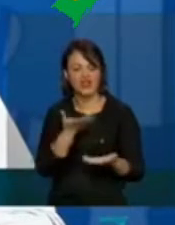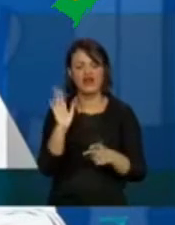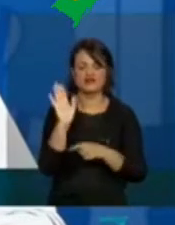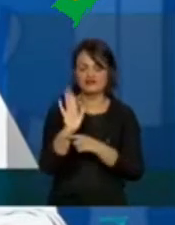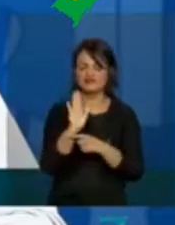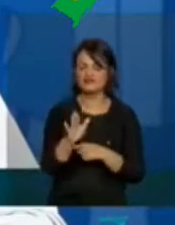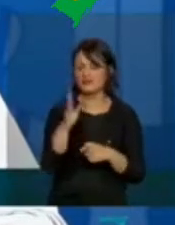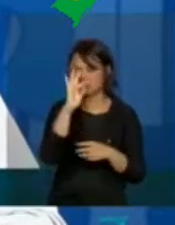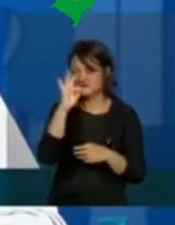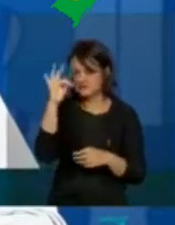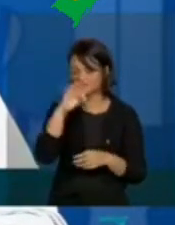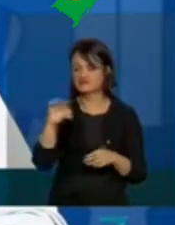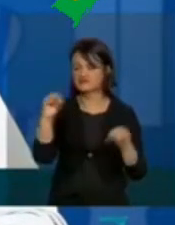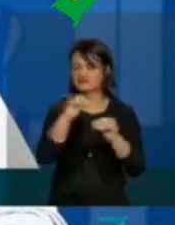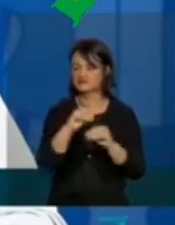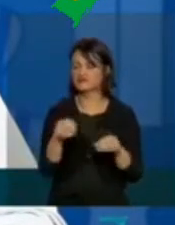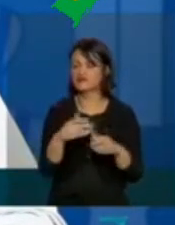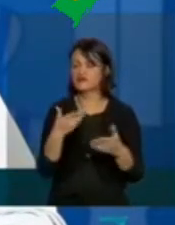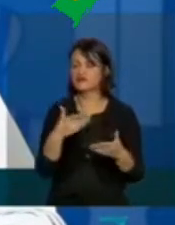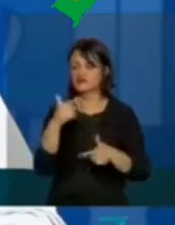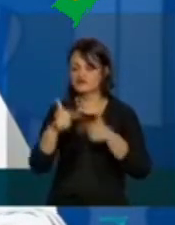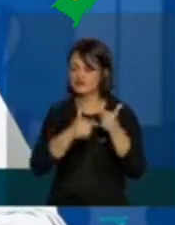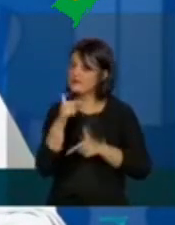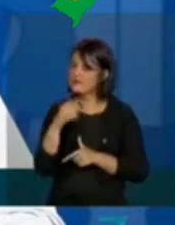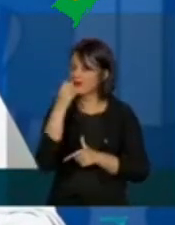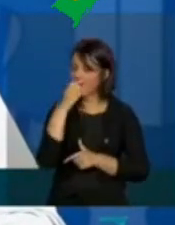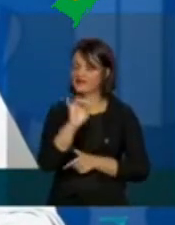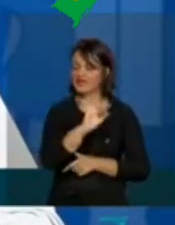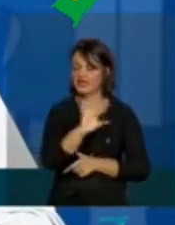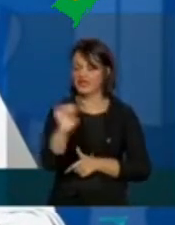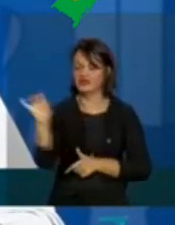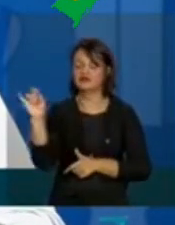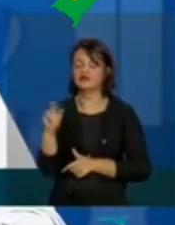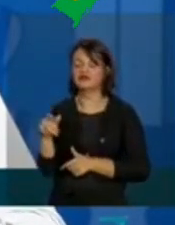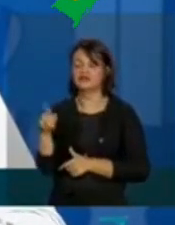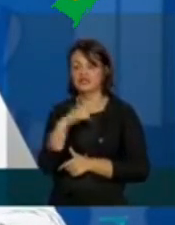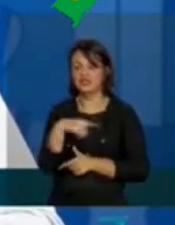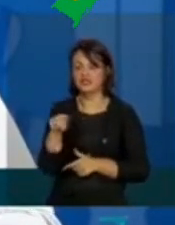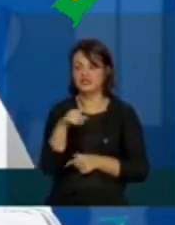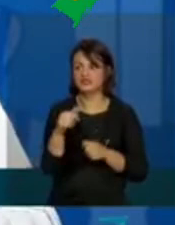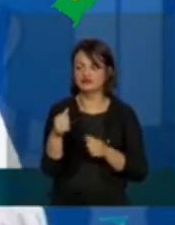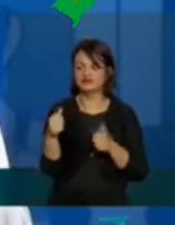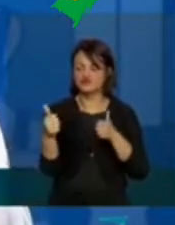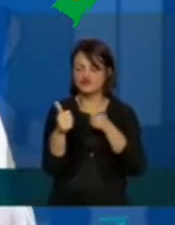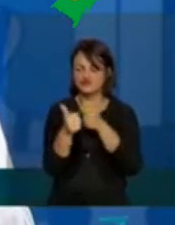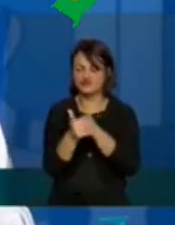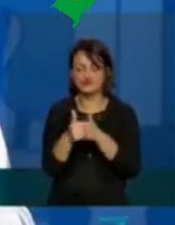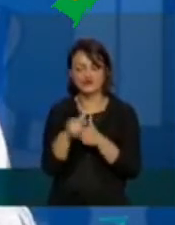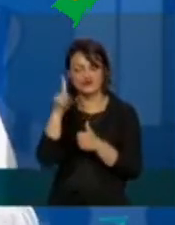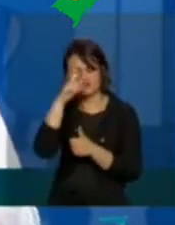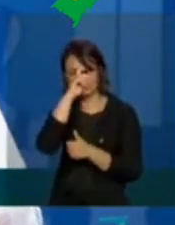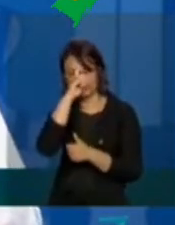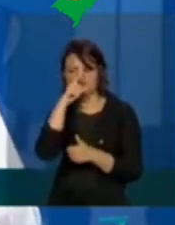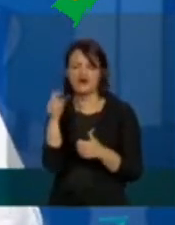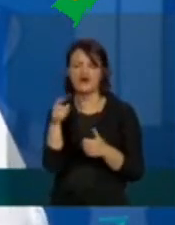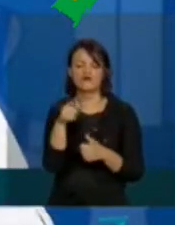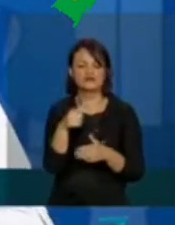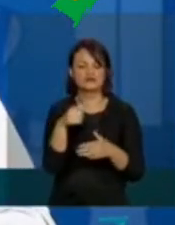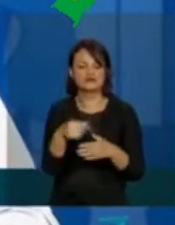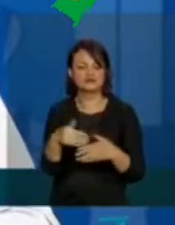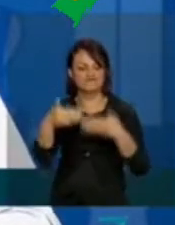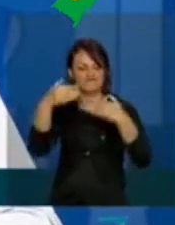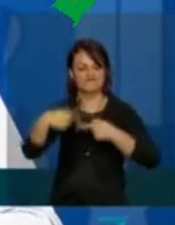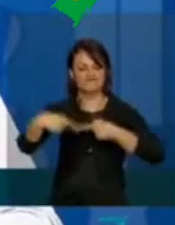inteiro trazer as melhores condições de trabalho para cada um de vocês que estão aí na ponta, estão nos hospitais, estão na linha